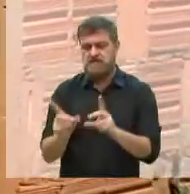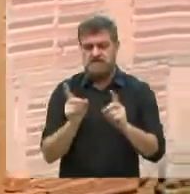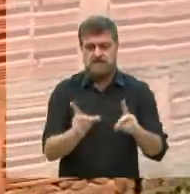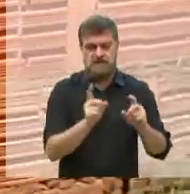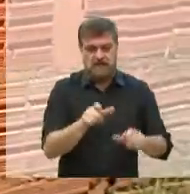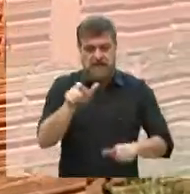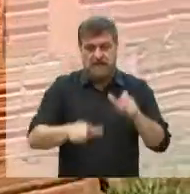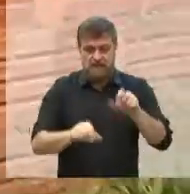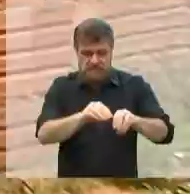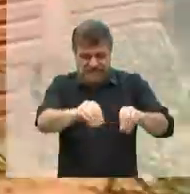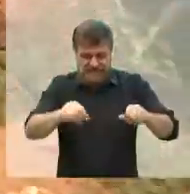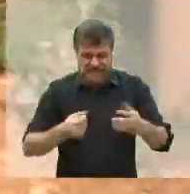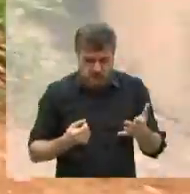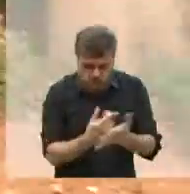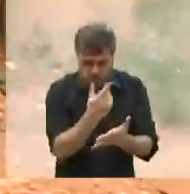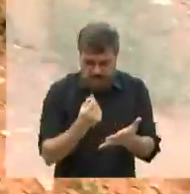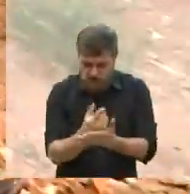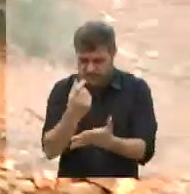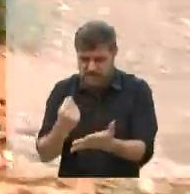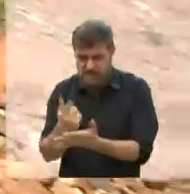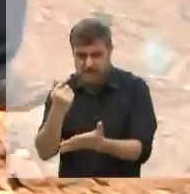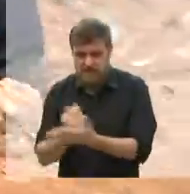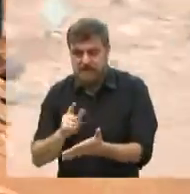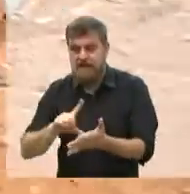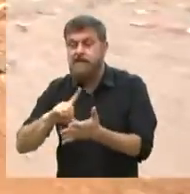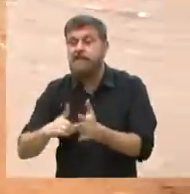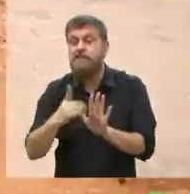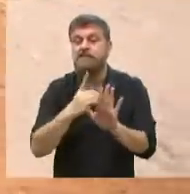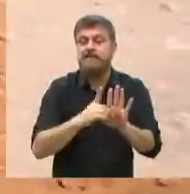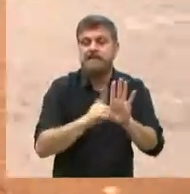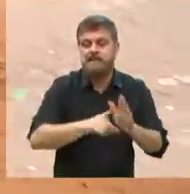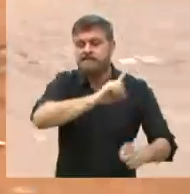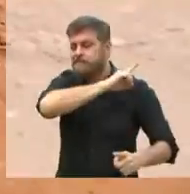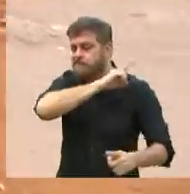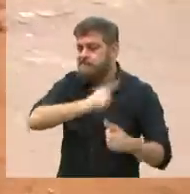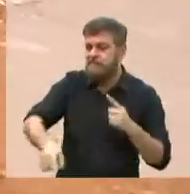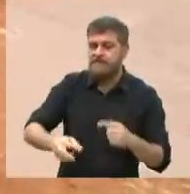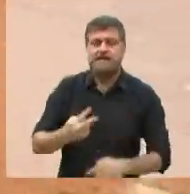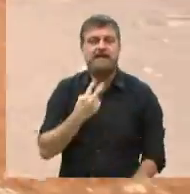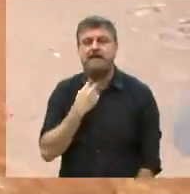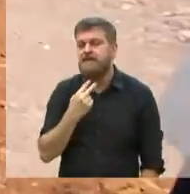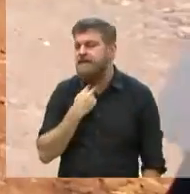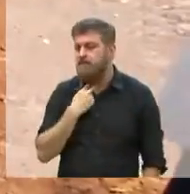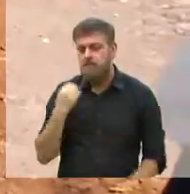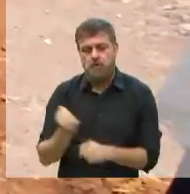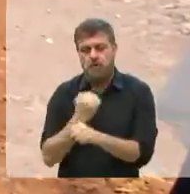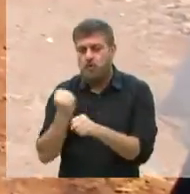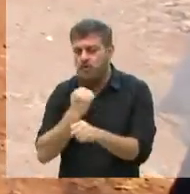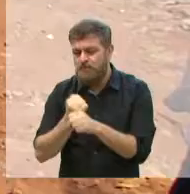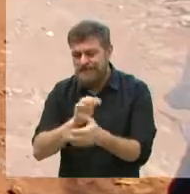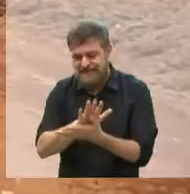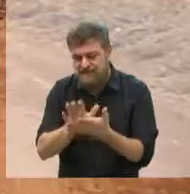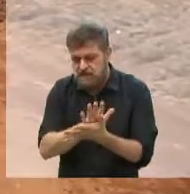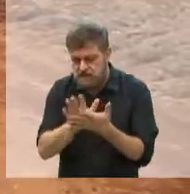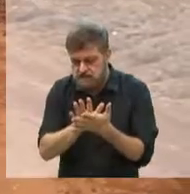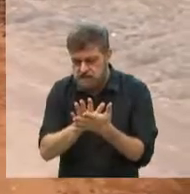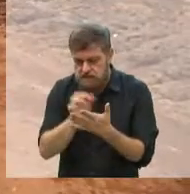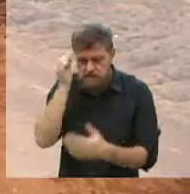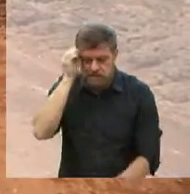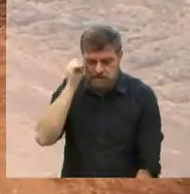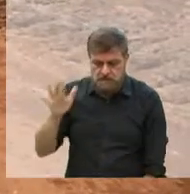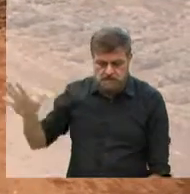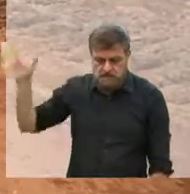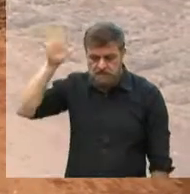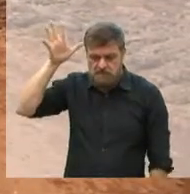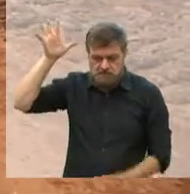pessoas compraram muitos lotes e veio o decreto de 79 e acabou com o sonho de todo mundo. Parou, acabou o